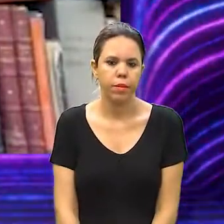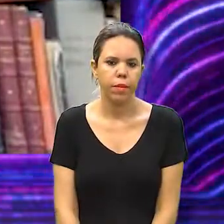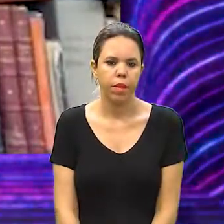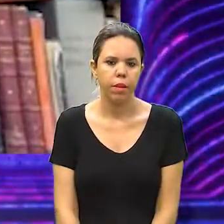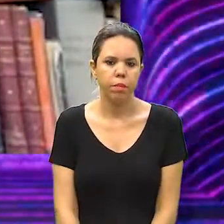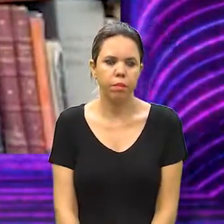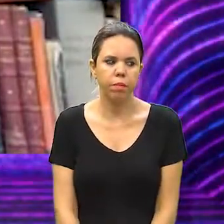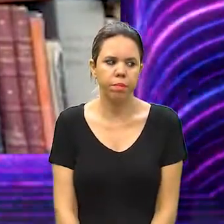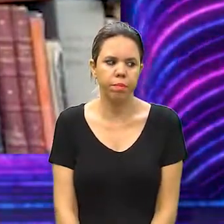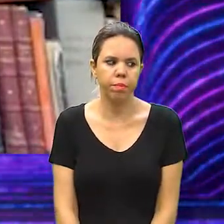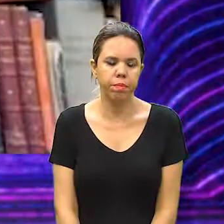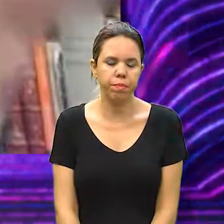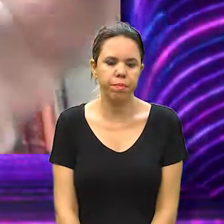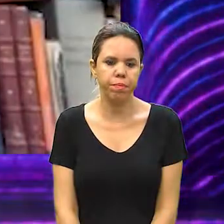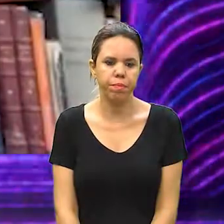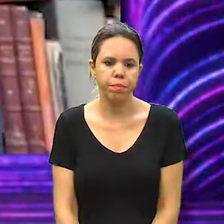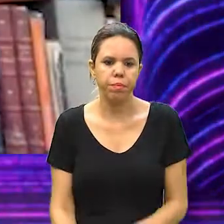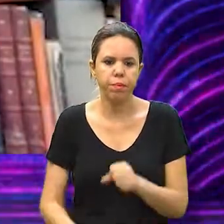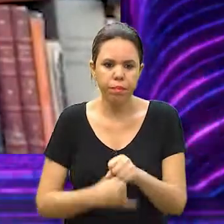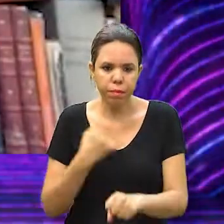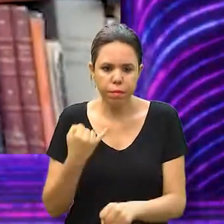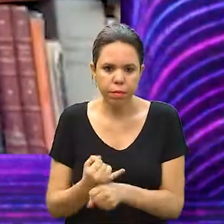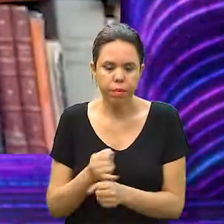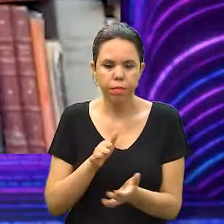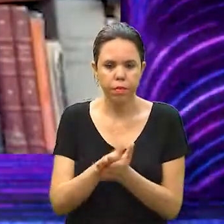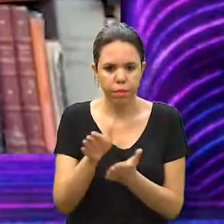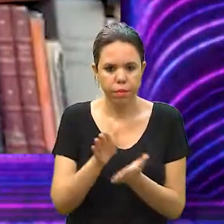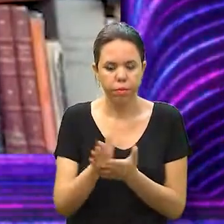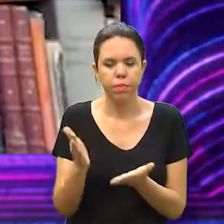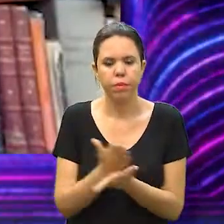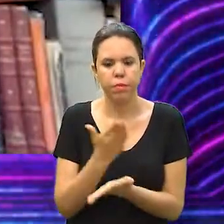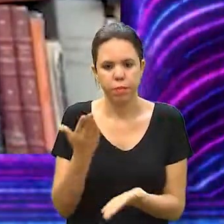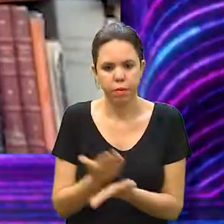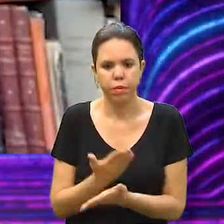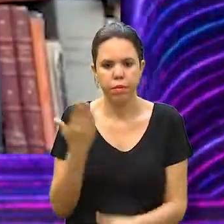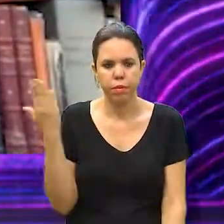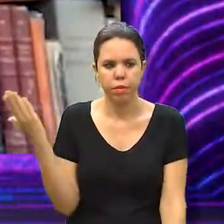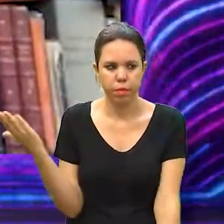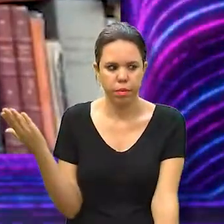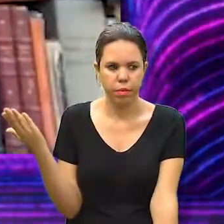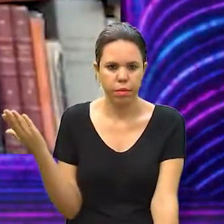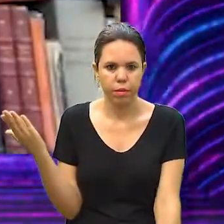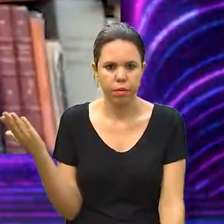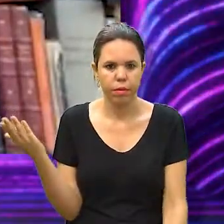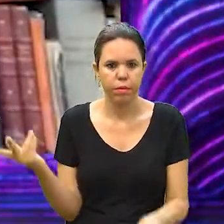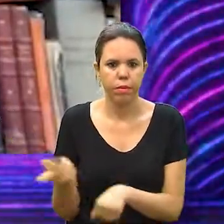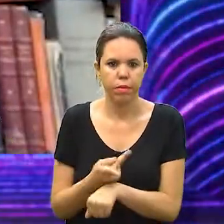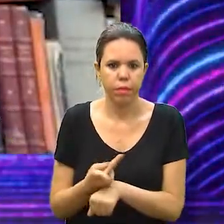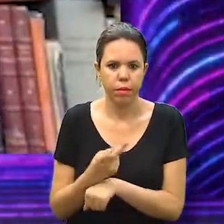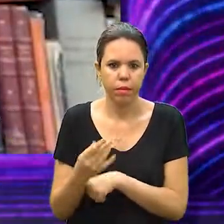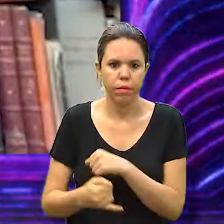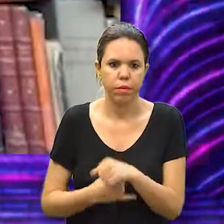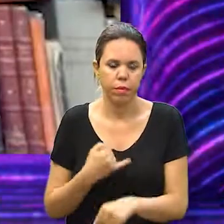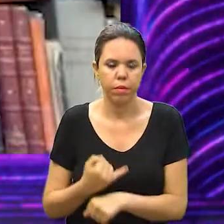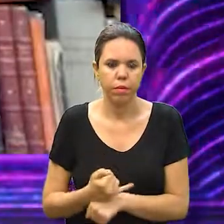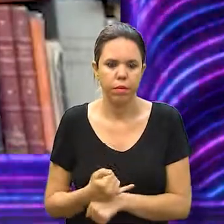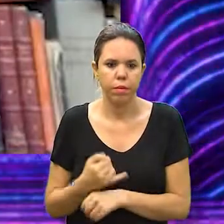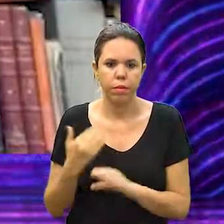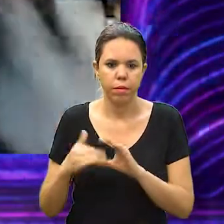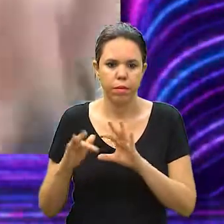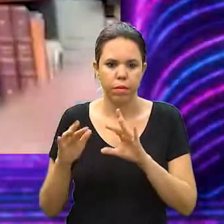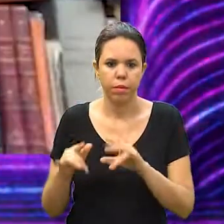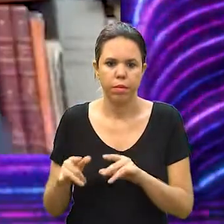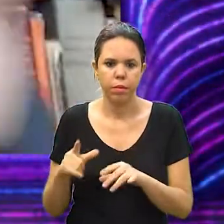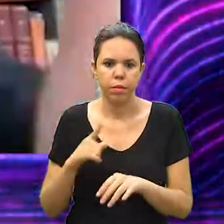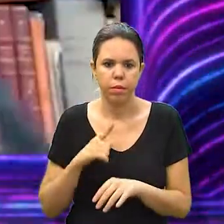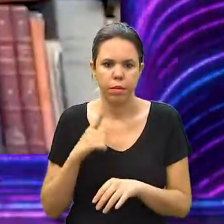paulorosenbaum.com.br. Tem o site da editora Caravana, que você pode procurar na internet. E tem meu e-mail, se